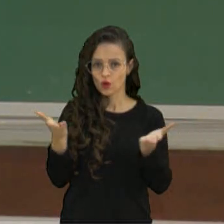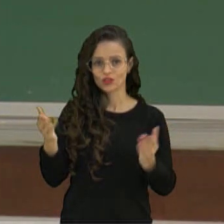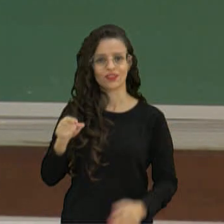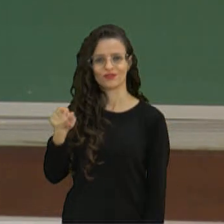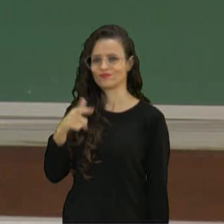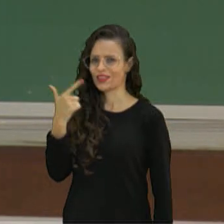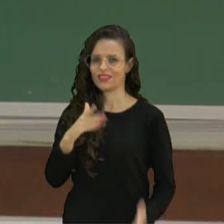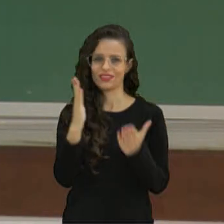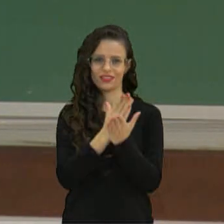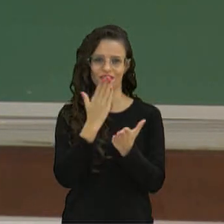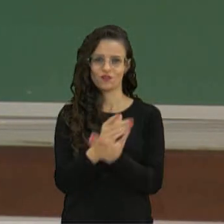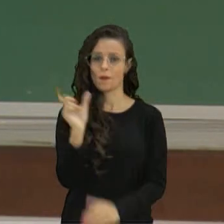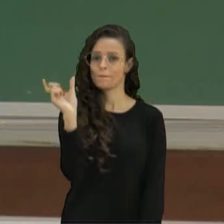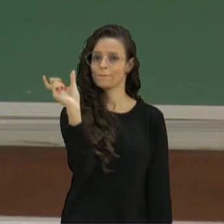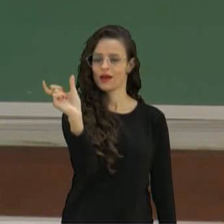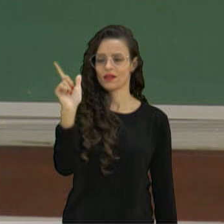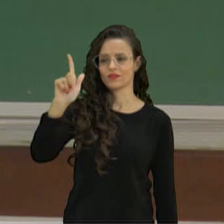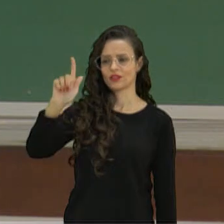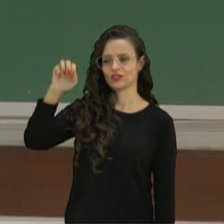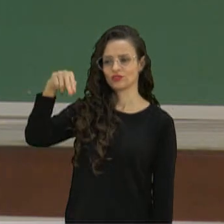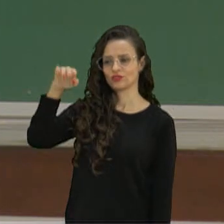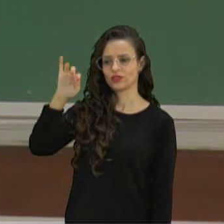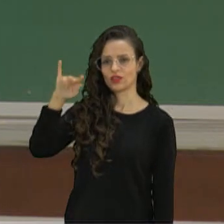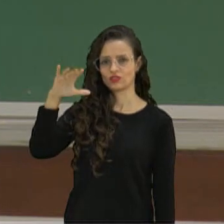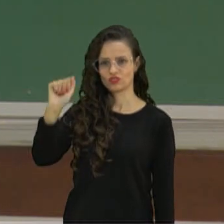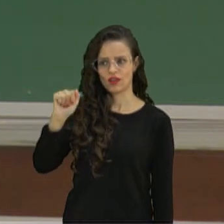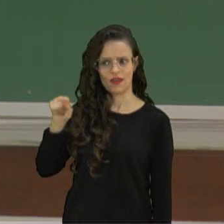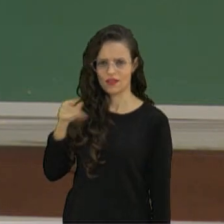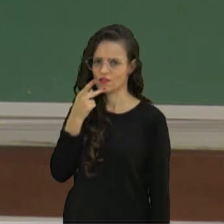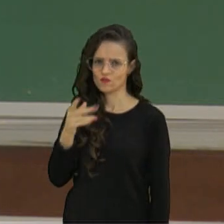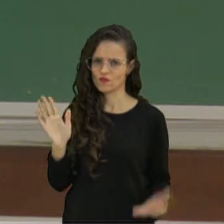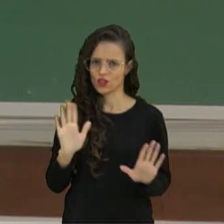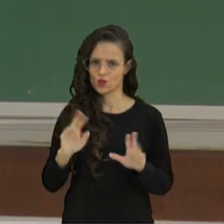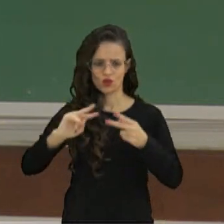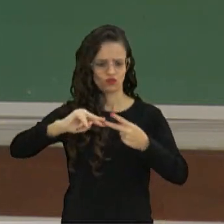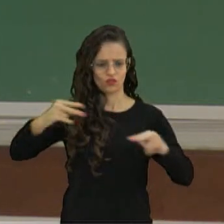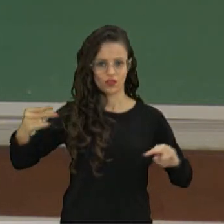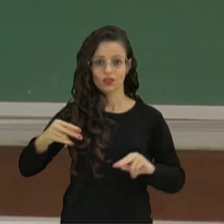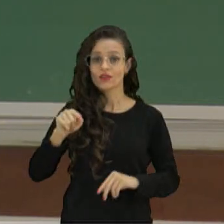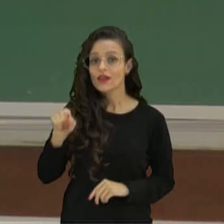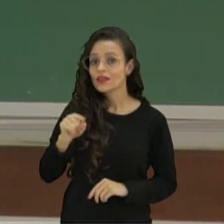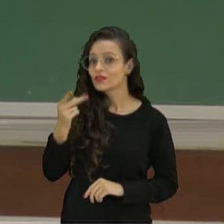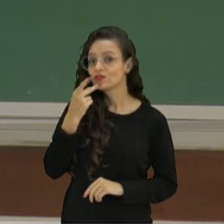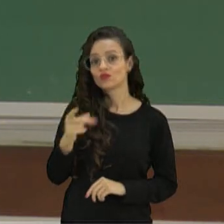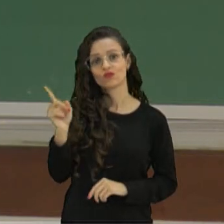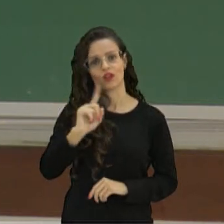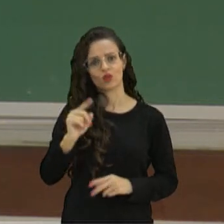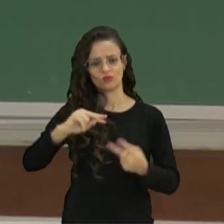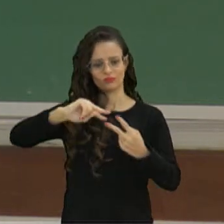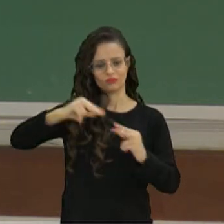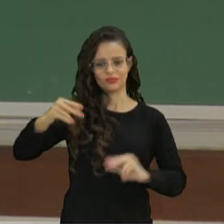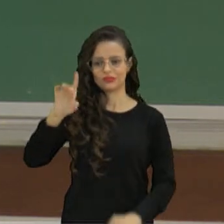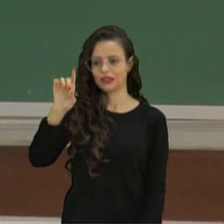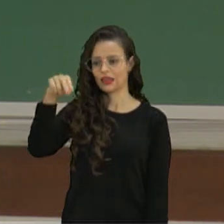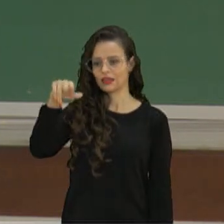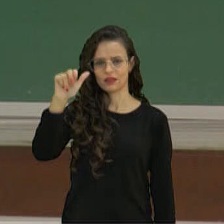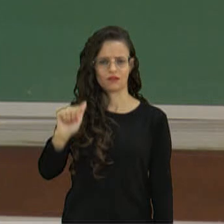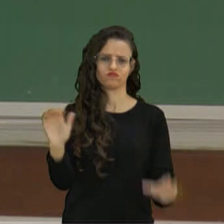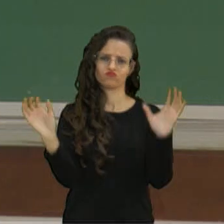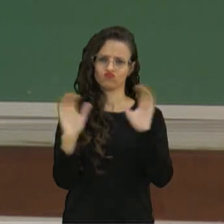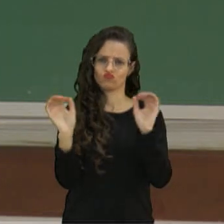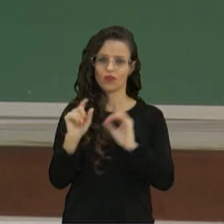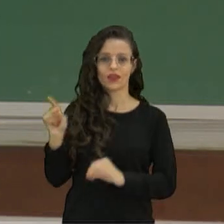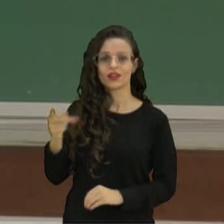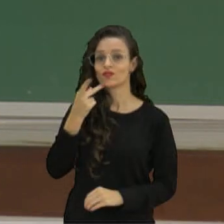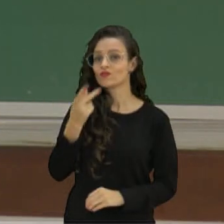genética, o termo genética falado pelo Mendel. Mendel não falou sobre genética. O Mendel não falou sobre DNA. O Mendel não falou